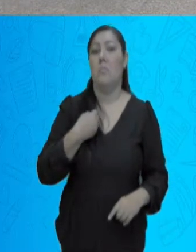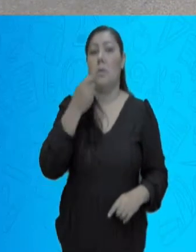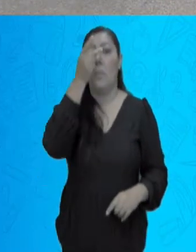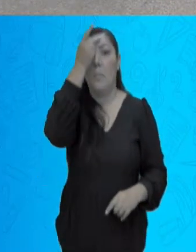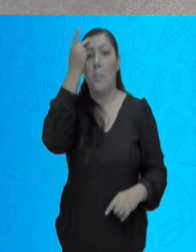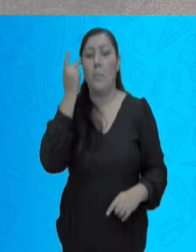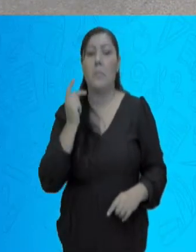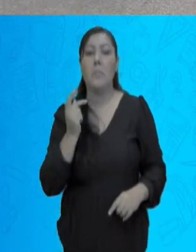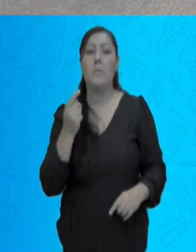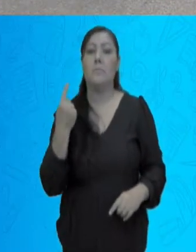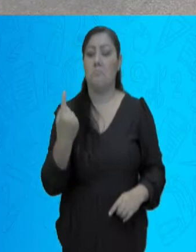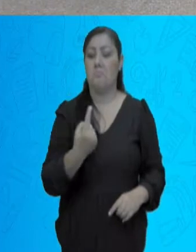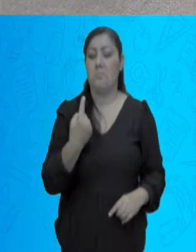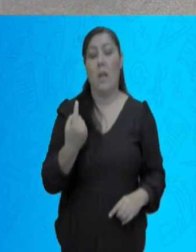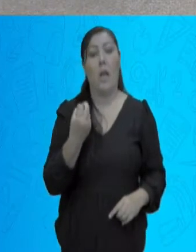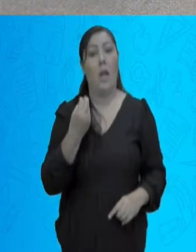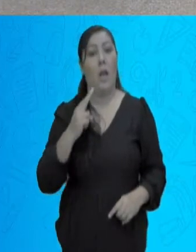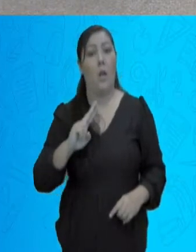plural.